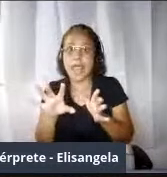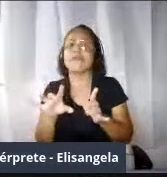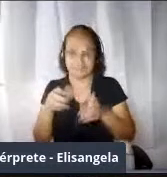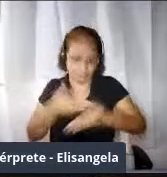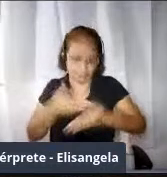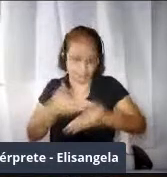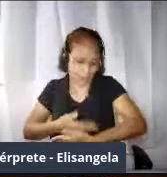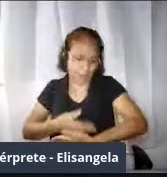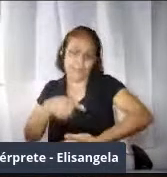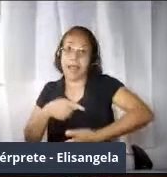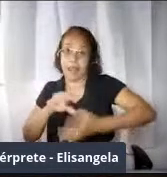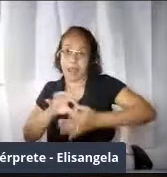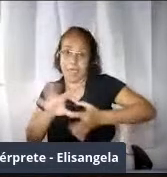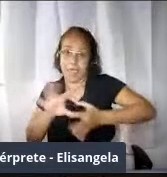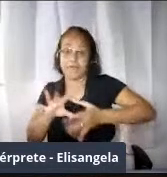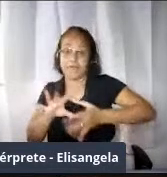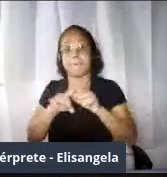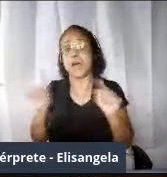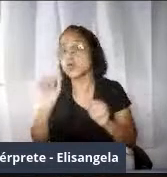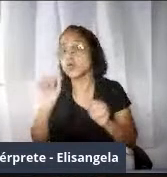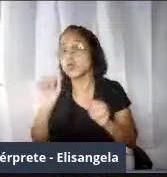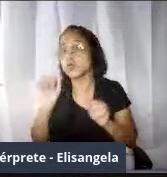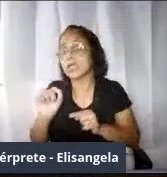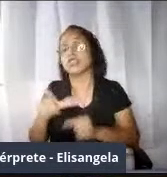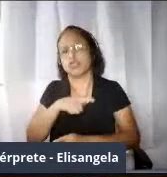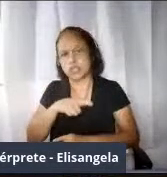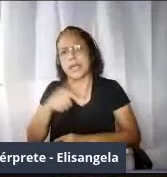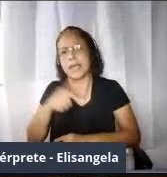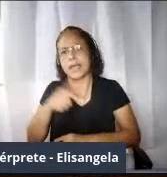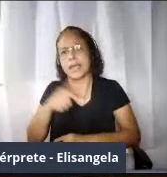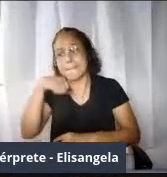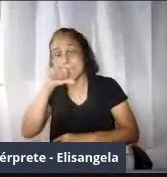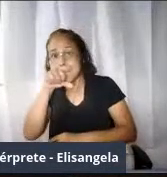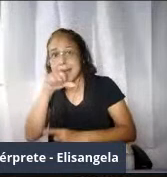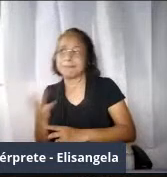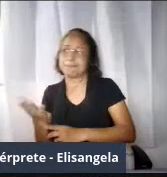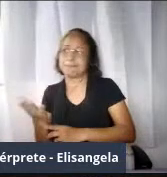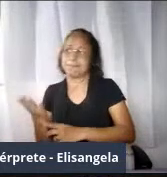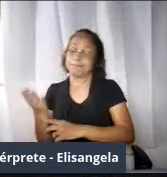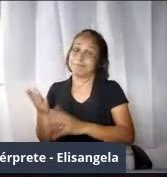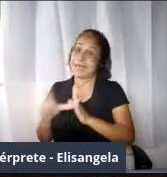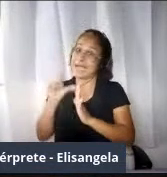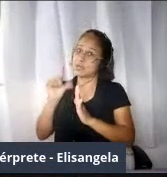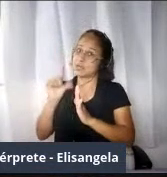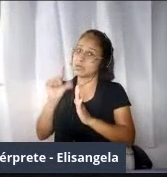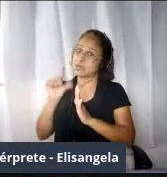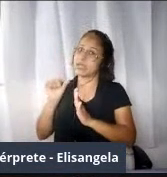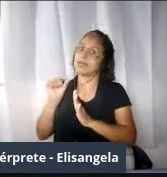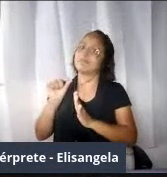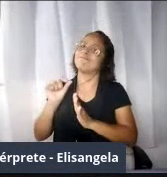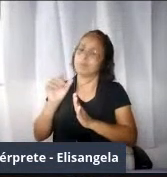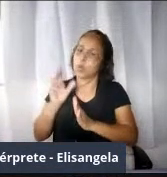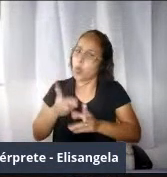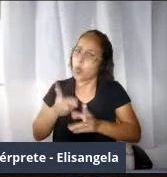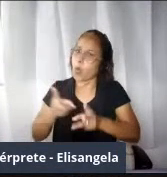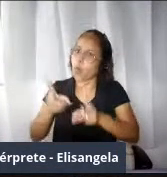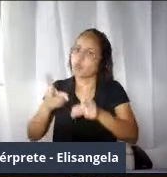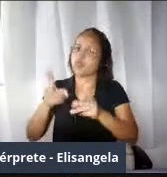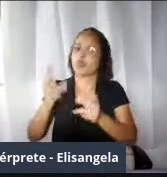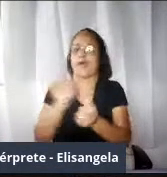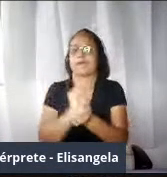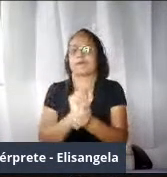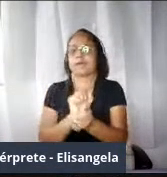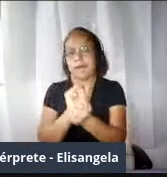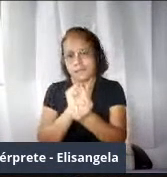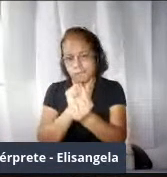mas eles tinham, às vezes, mães, pais escravizados. E não só na escola pública, como às vezes escola central, como é essa do Hormens, que era uma escola do Largo